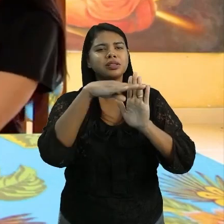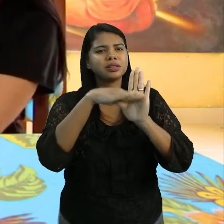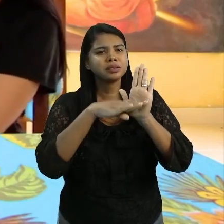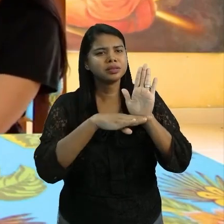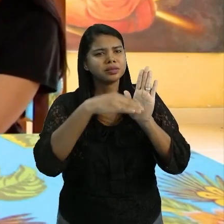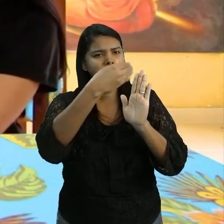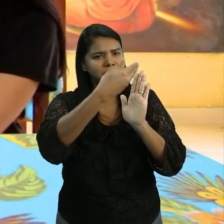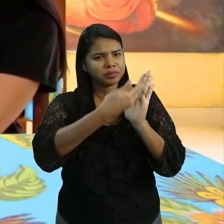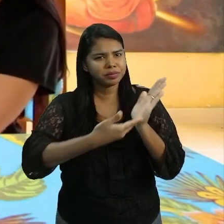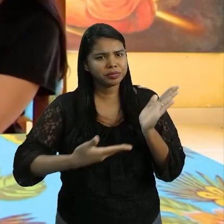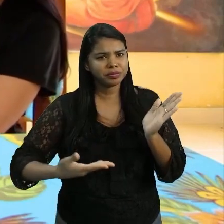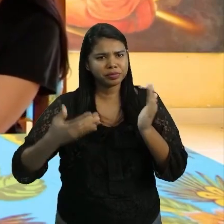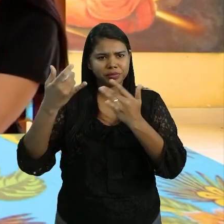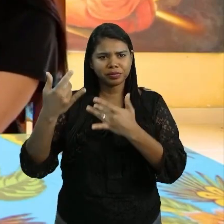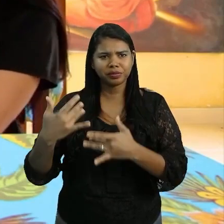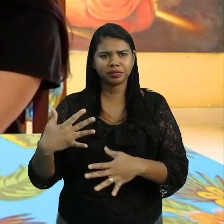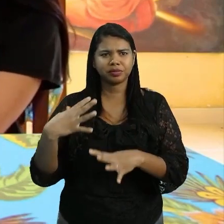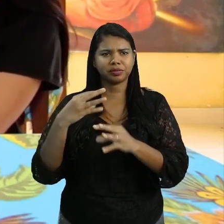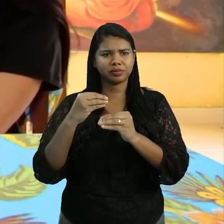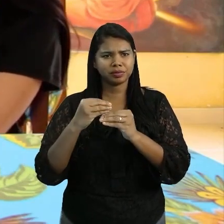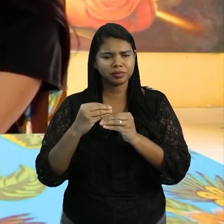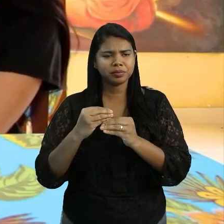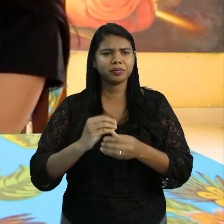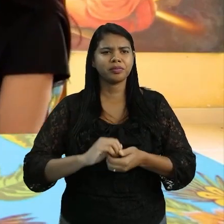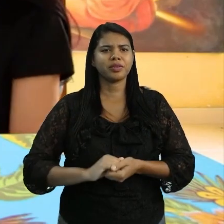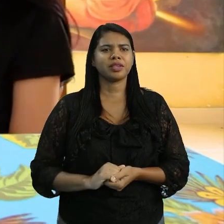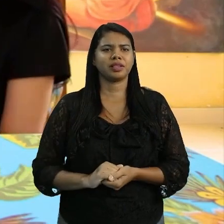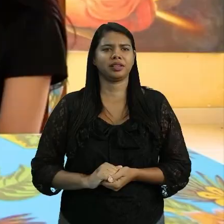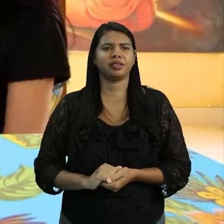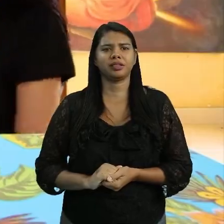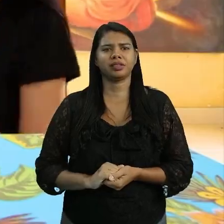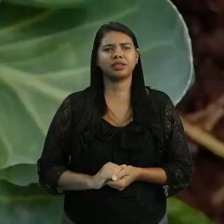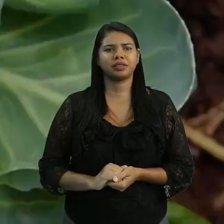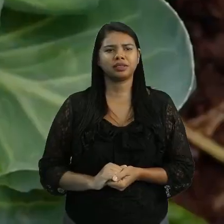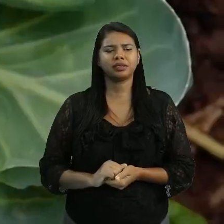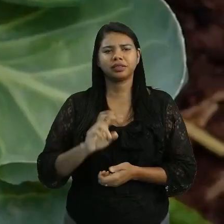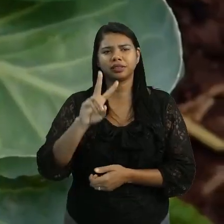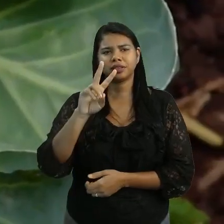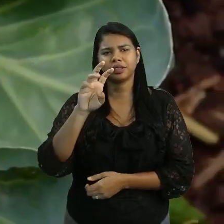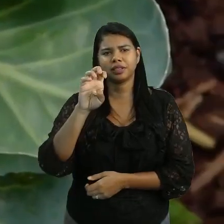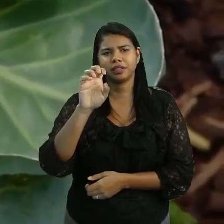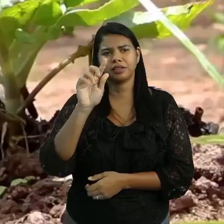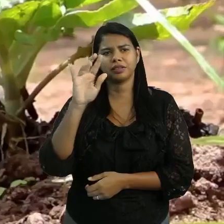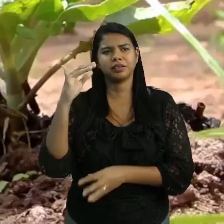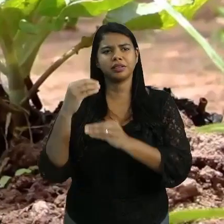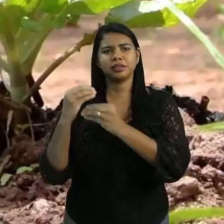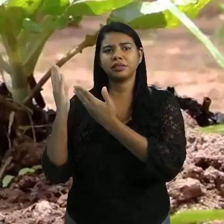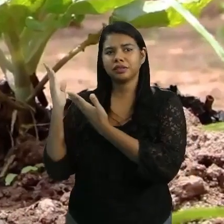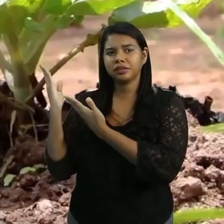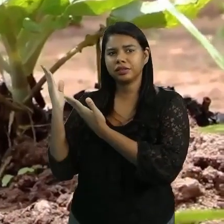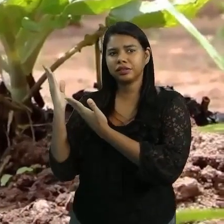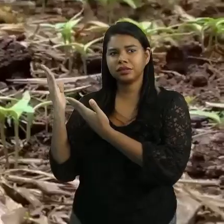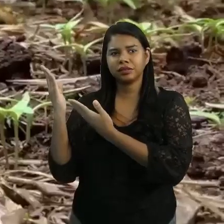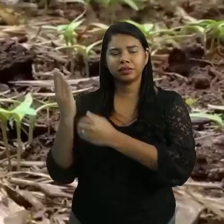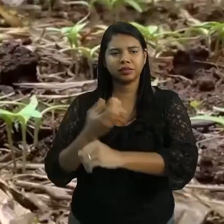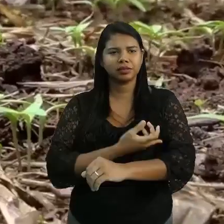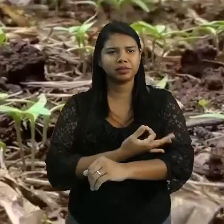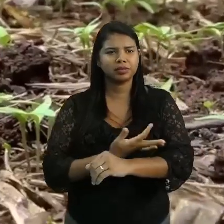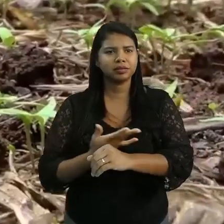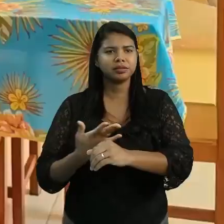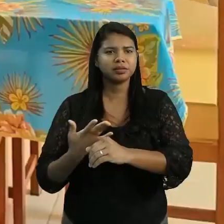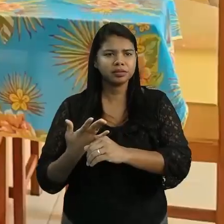chegou agora a hora boa, a hora da comida, da gente falar de produtos orgânicos. Eu estou aqui com a Rupini, ela é gerente do